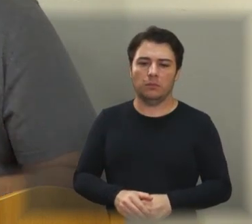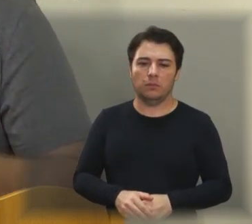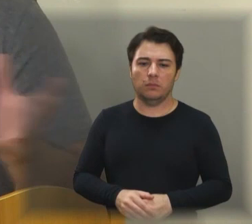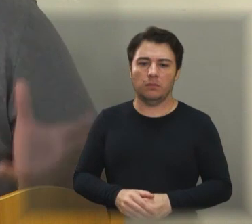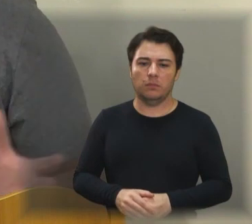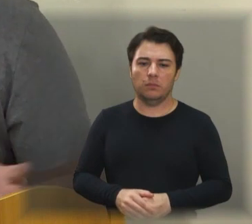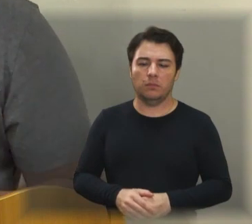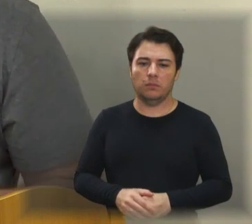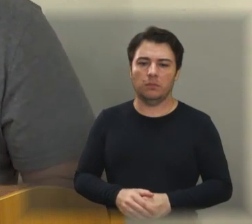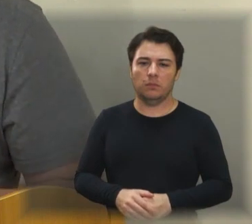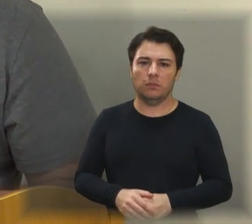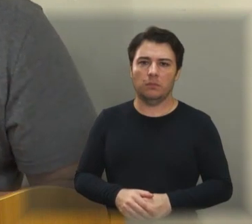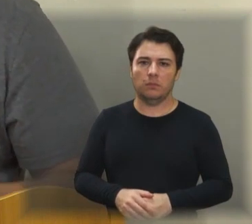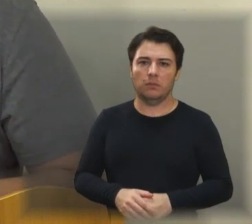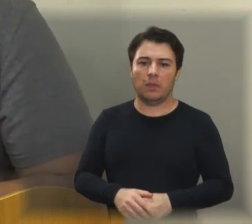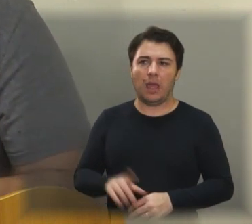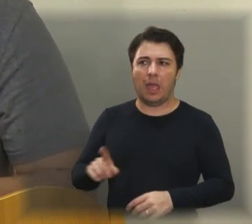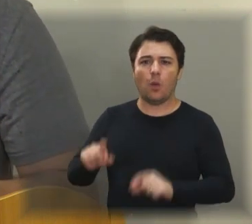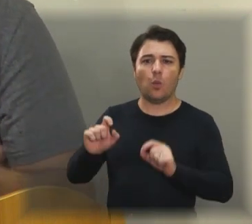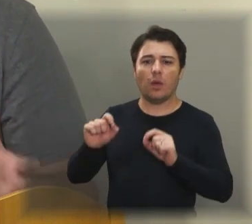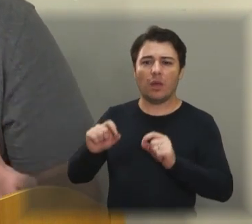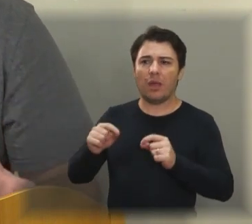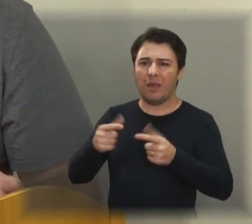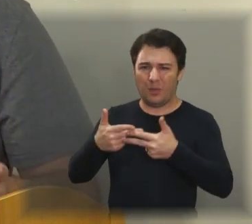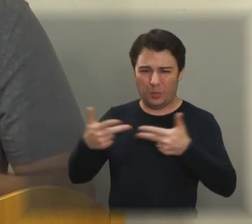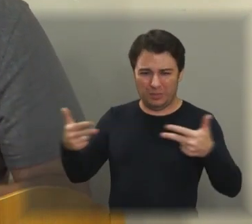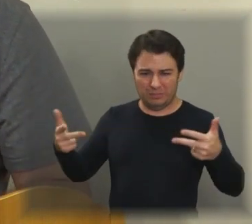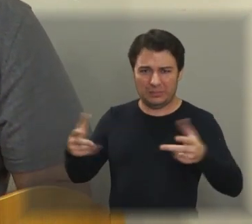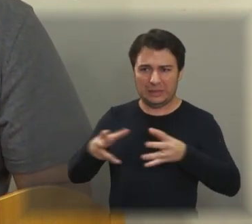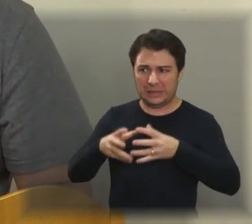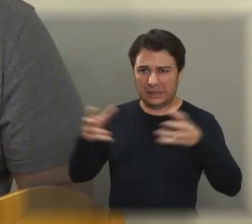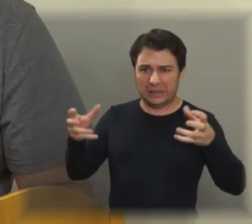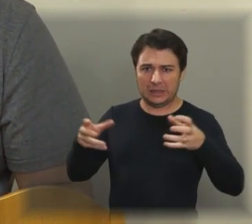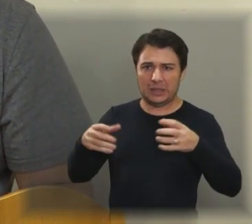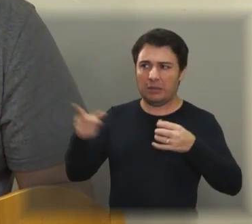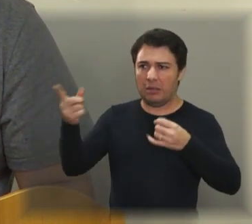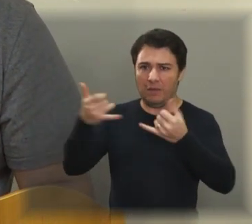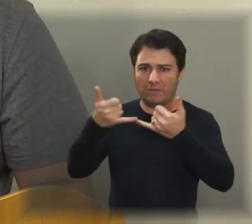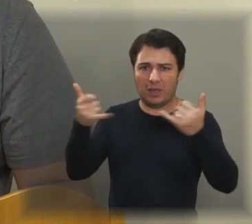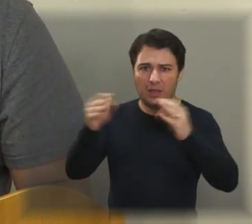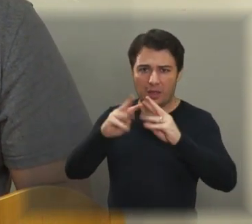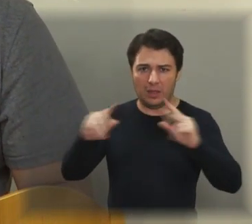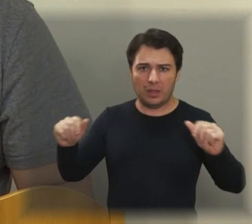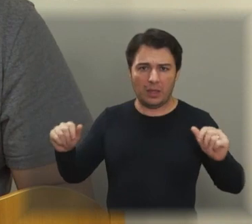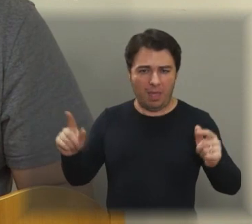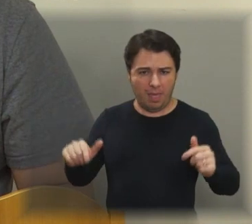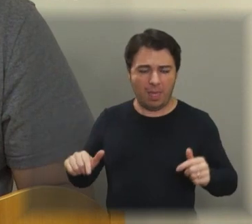ser mais mas é uma questão da infra né é uma correção uma corrosão do equipamento